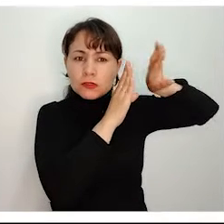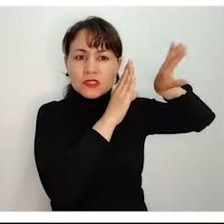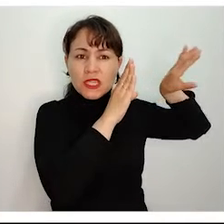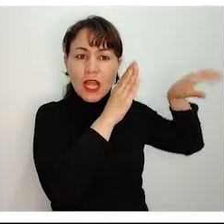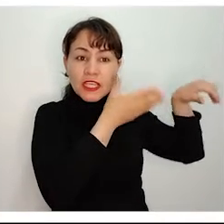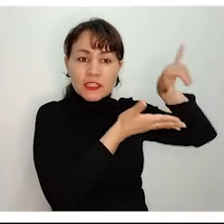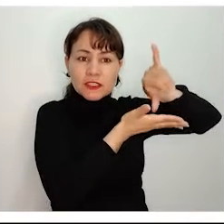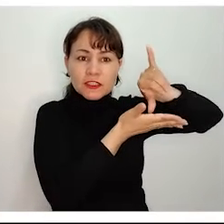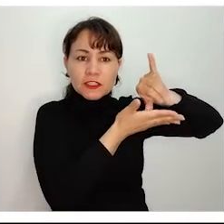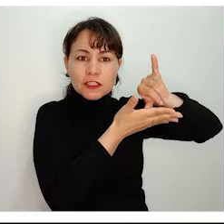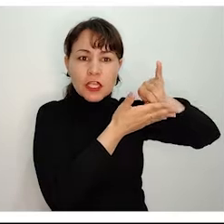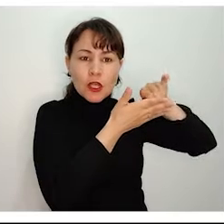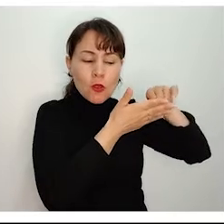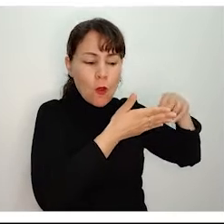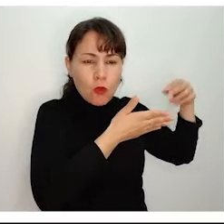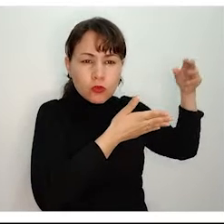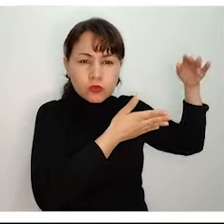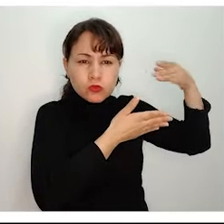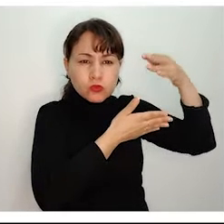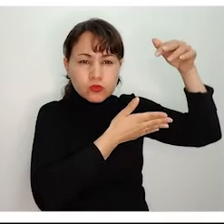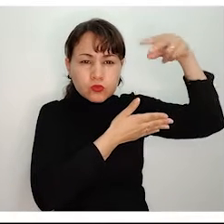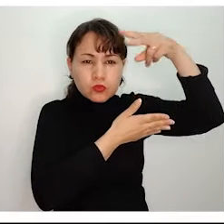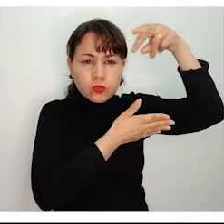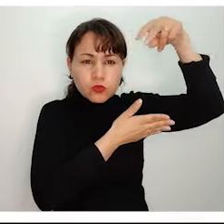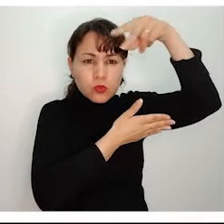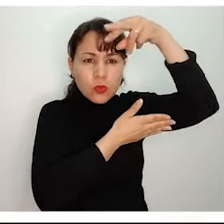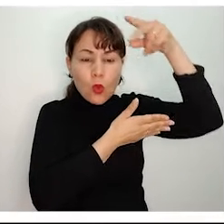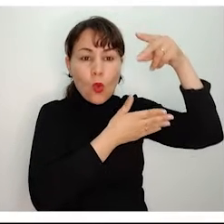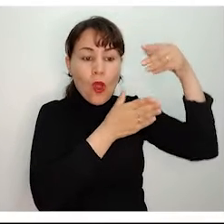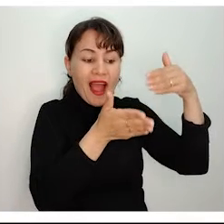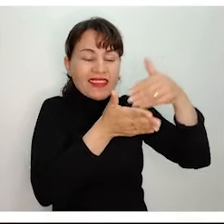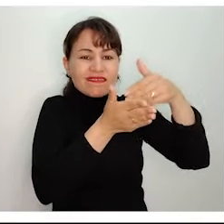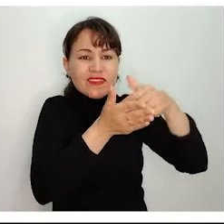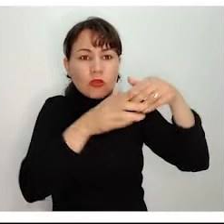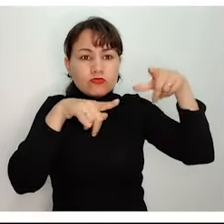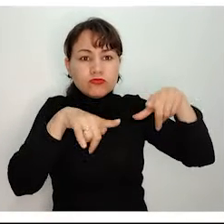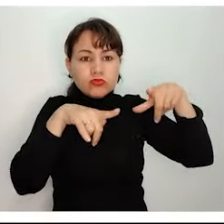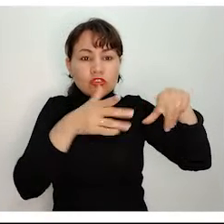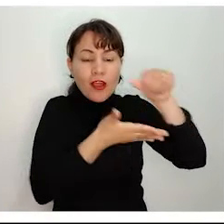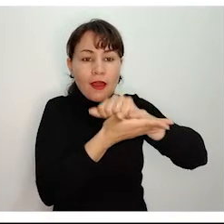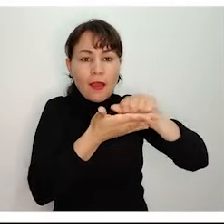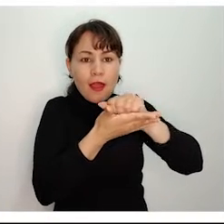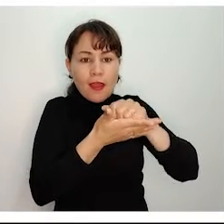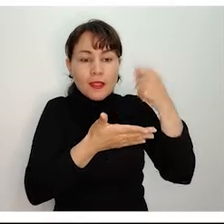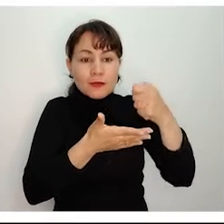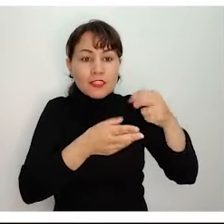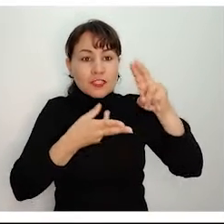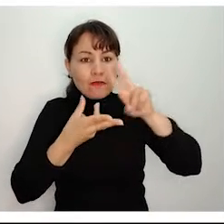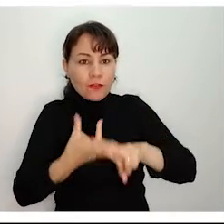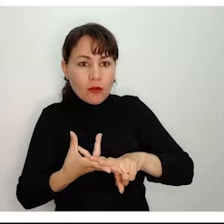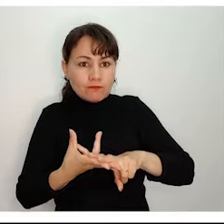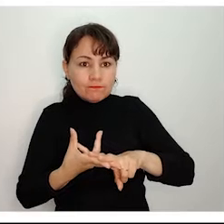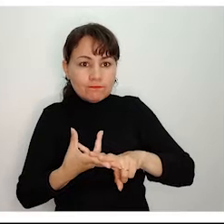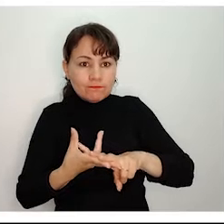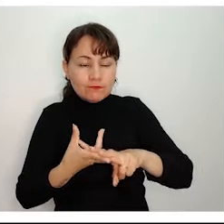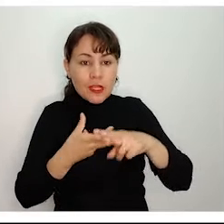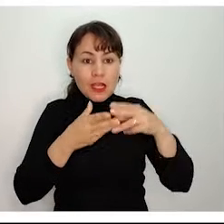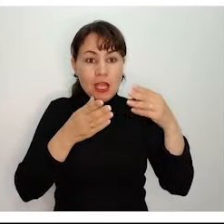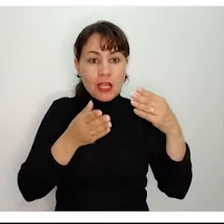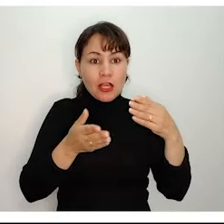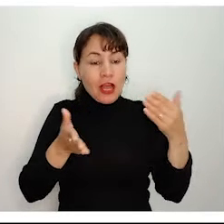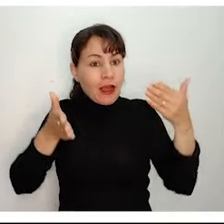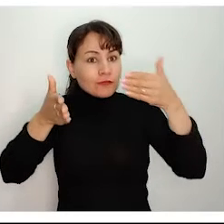vão sair desse centro e percorrer um caminho até o local onde eles devem permanecer.